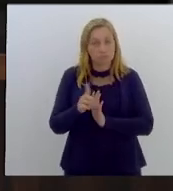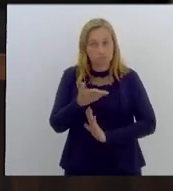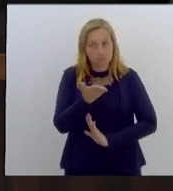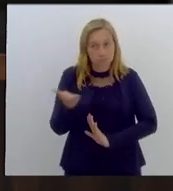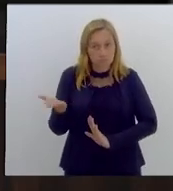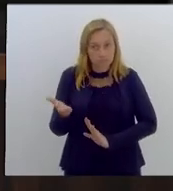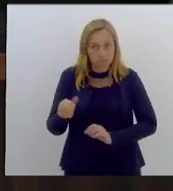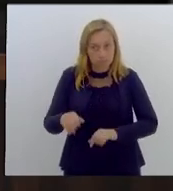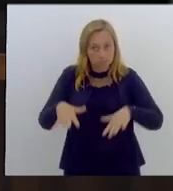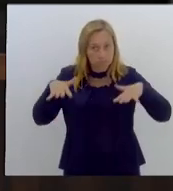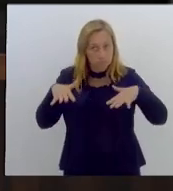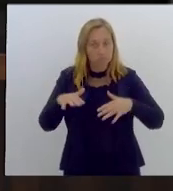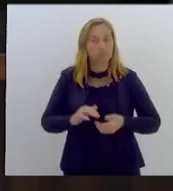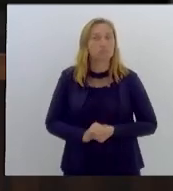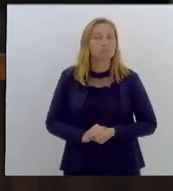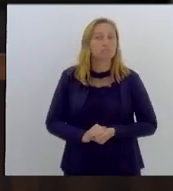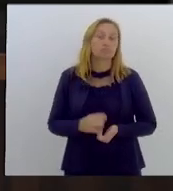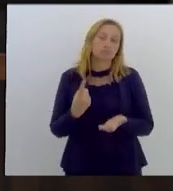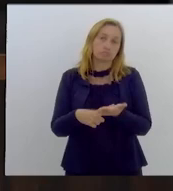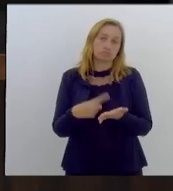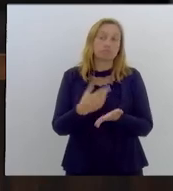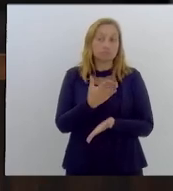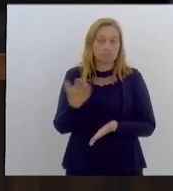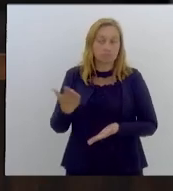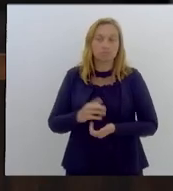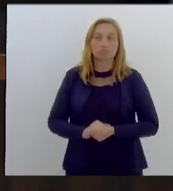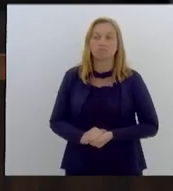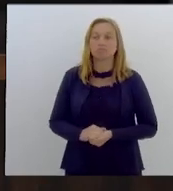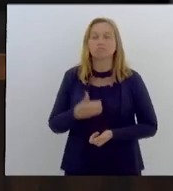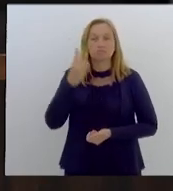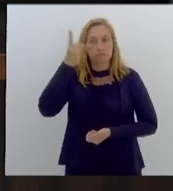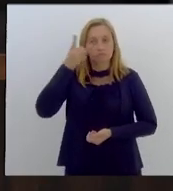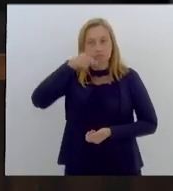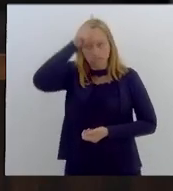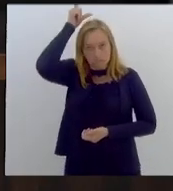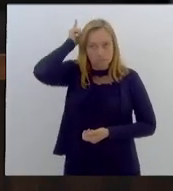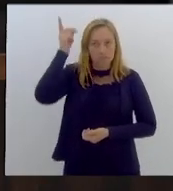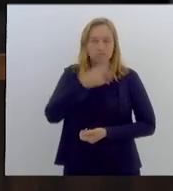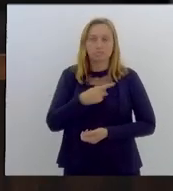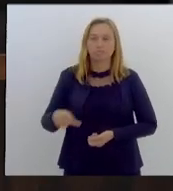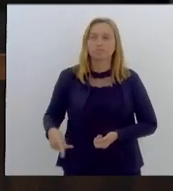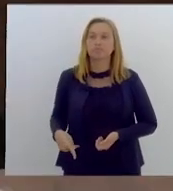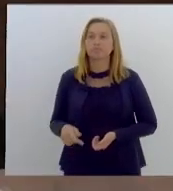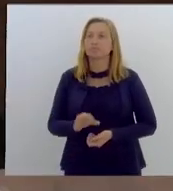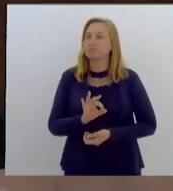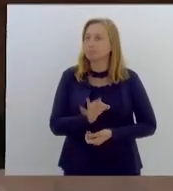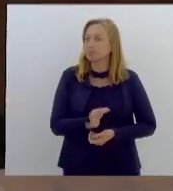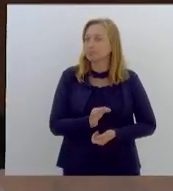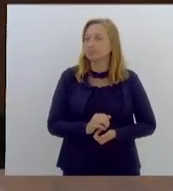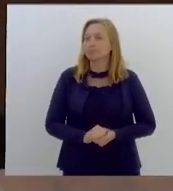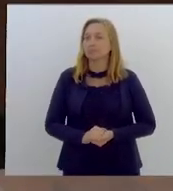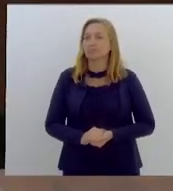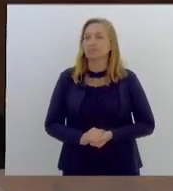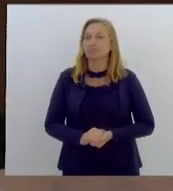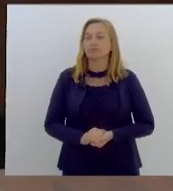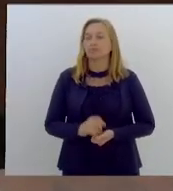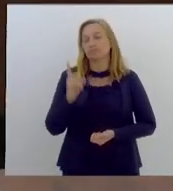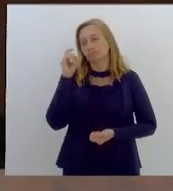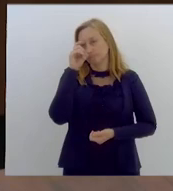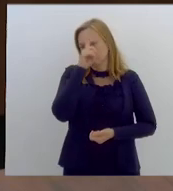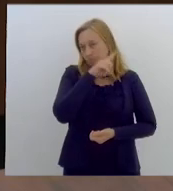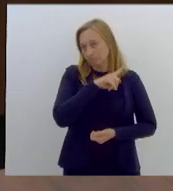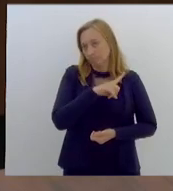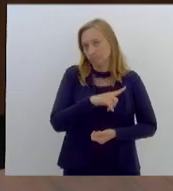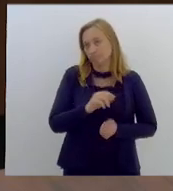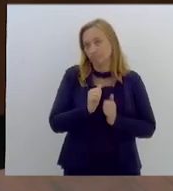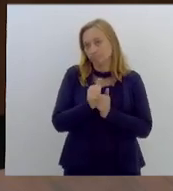tentativa de acordo com os senhores parlamentares. Deputado Luiz. Presidente, Evidentemente, é muito difícil